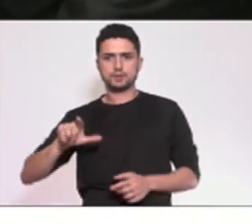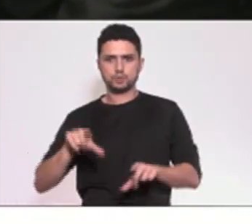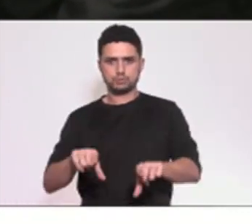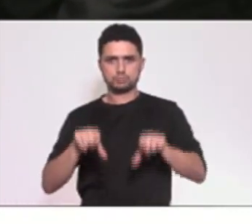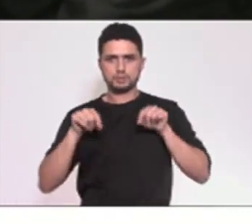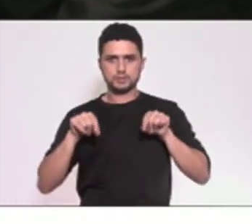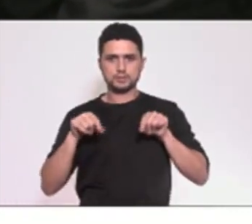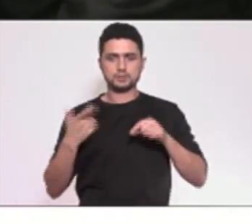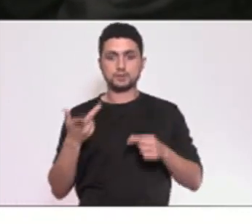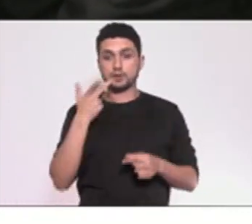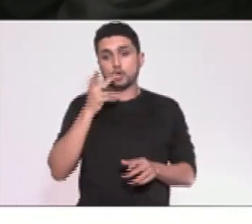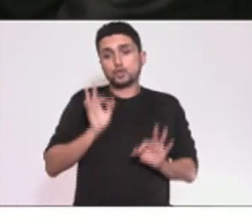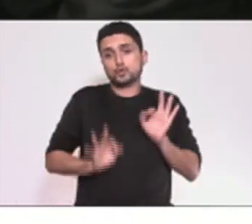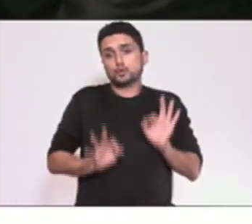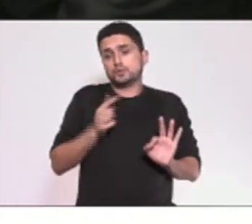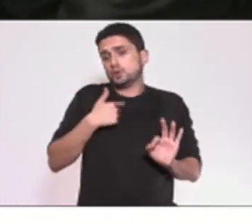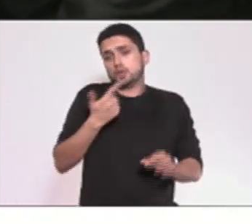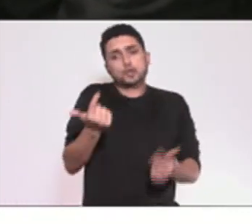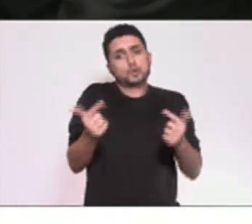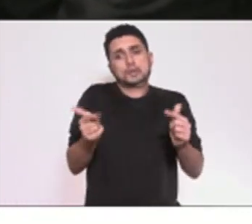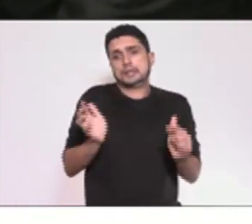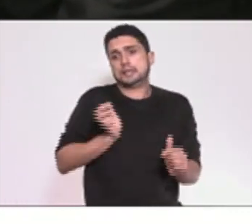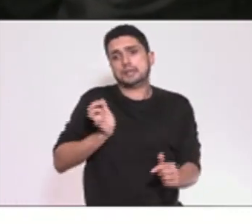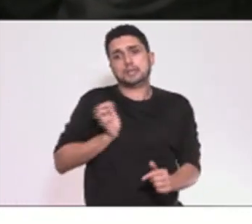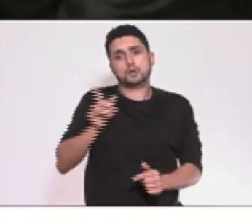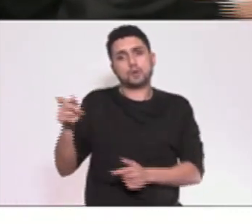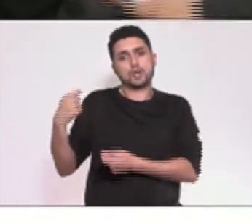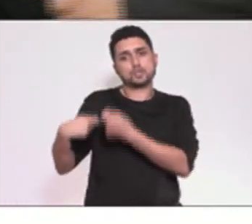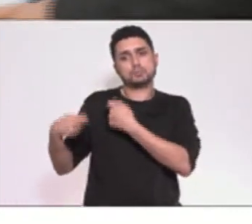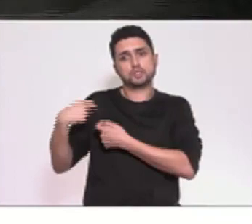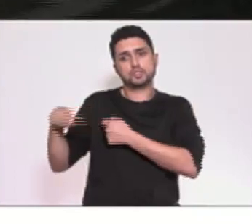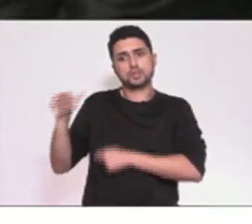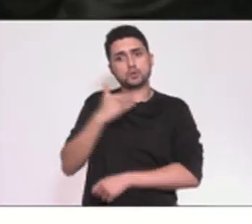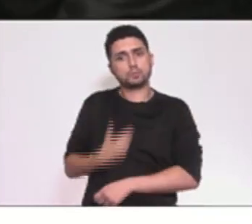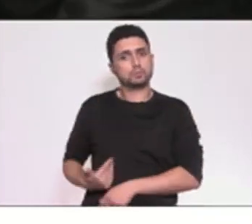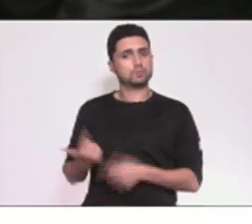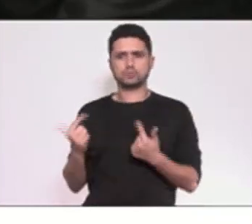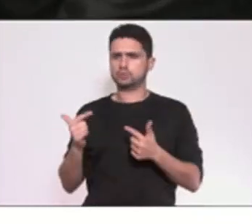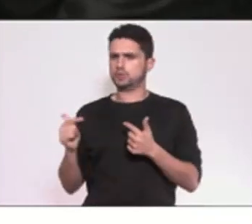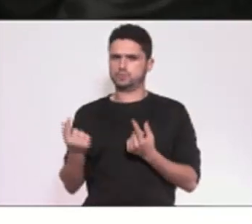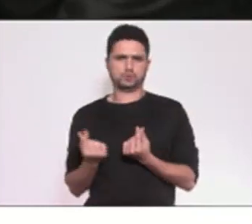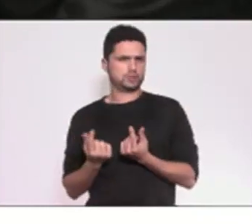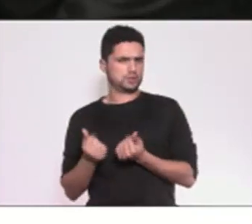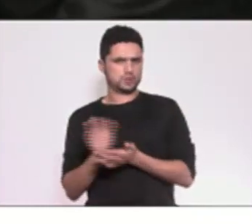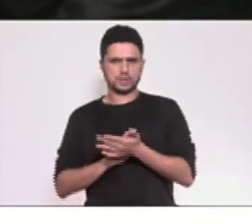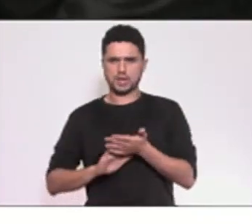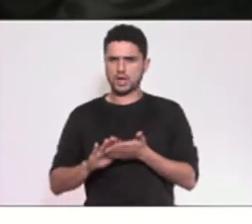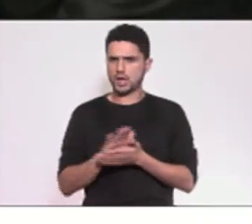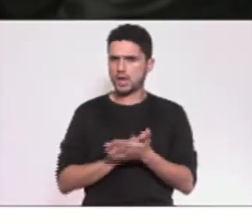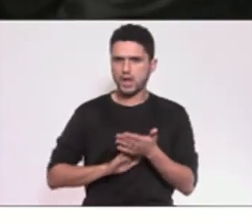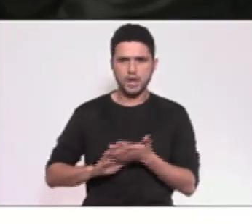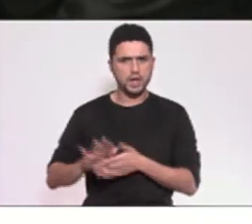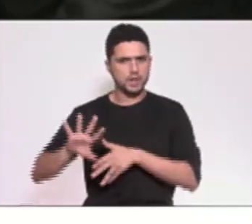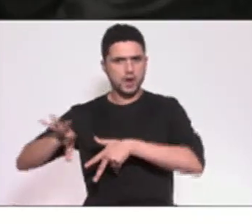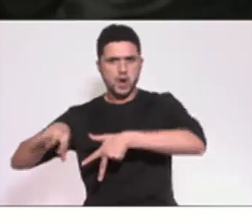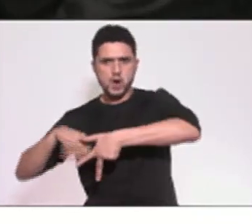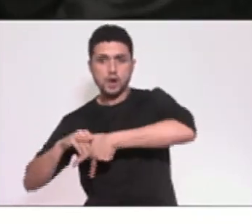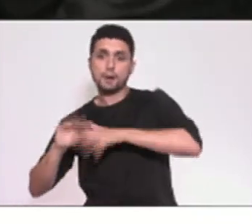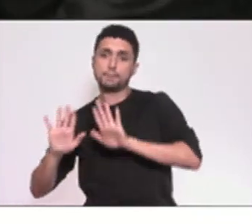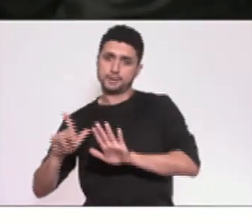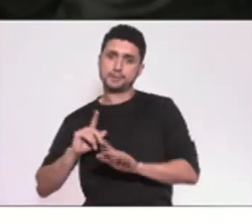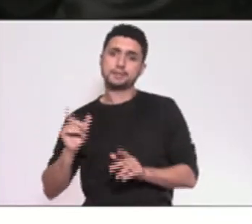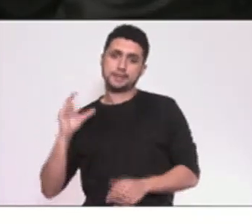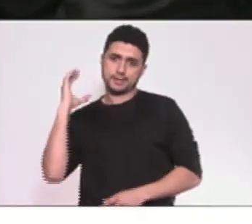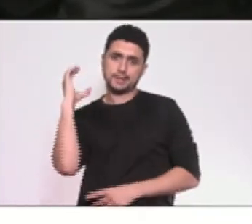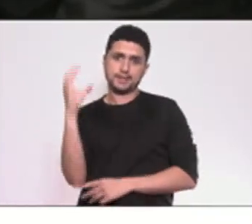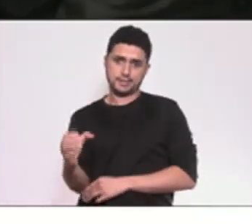houve enriquecimento ilícito do administrador público e sequer prejuízo ao erário, mas ele é condenado